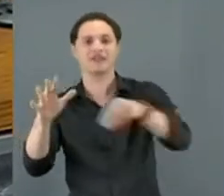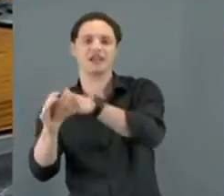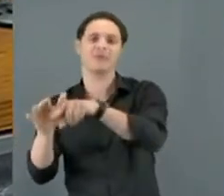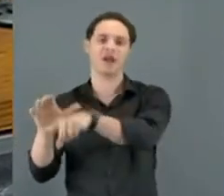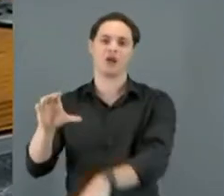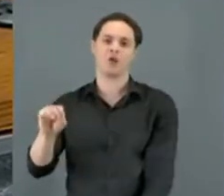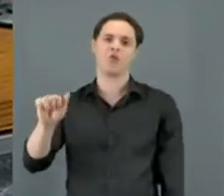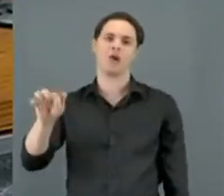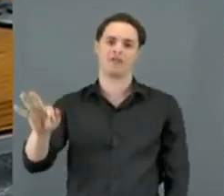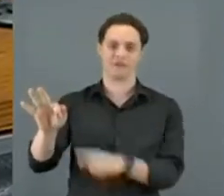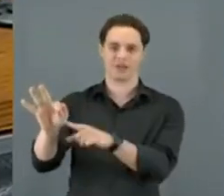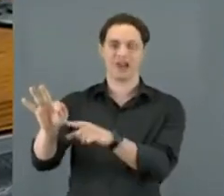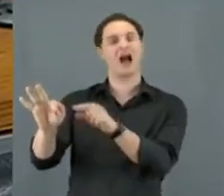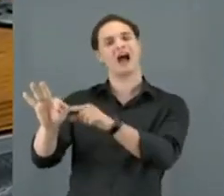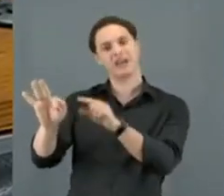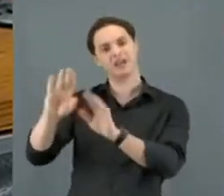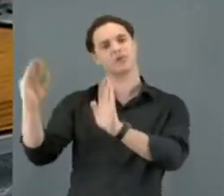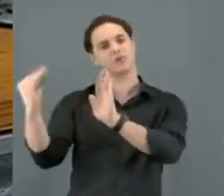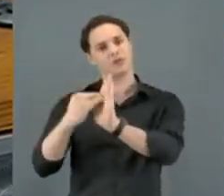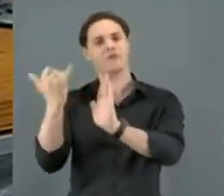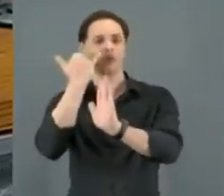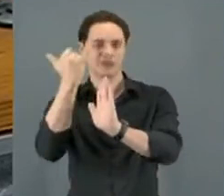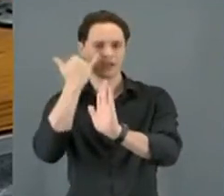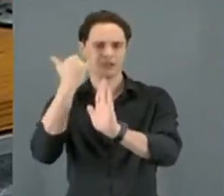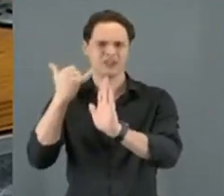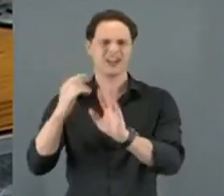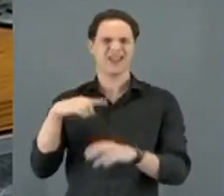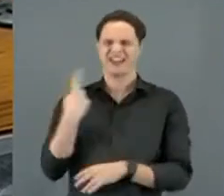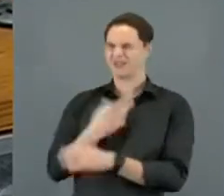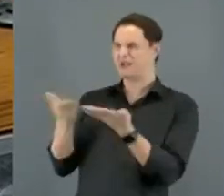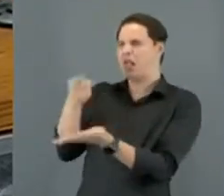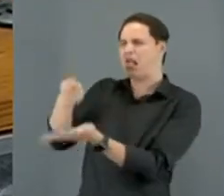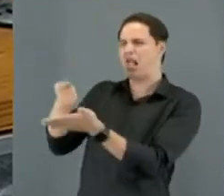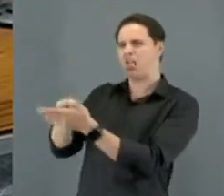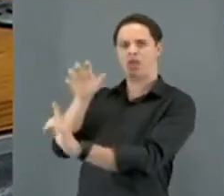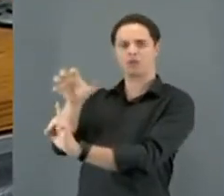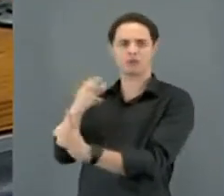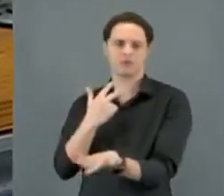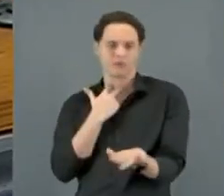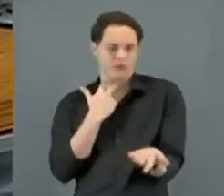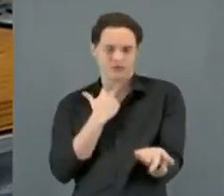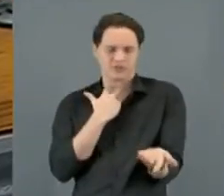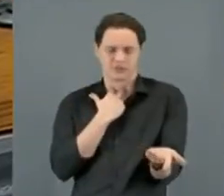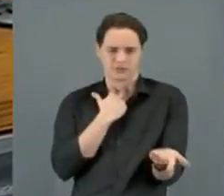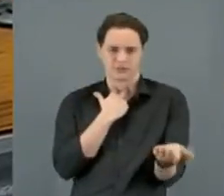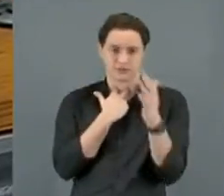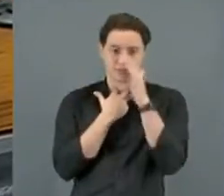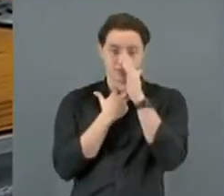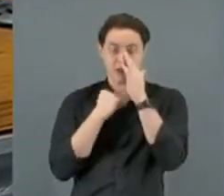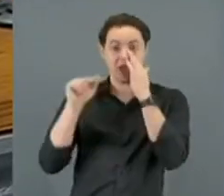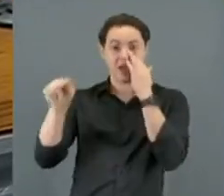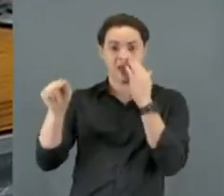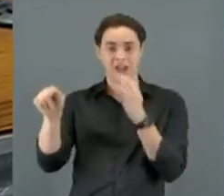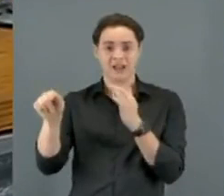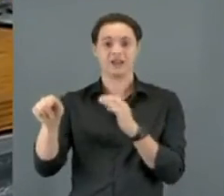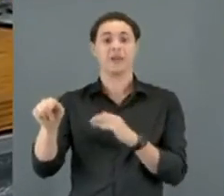perseguir o COAF por isso. Não se pode restringir o COAF. Isso não pode ser feito. Não está fora do escopo, porque ele é procurador